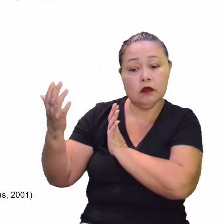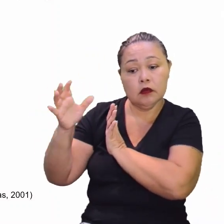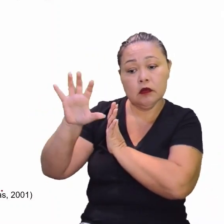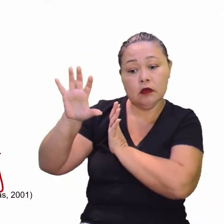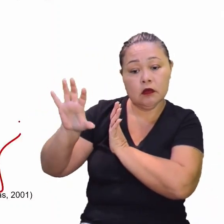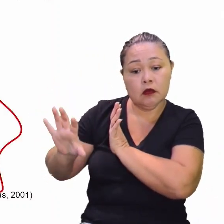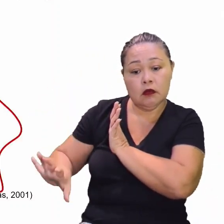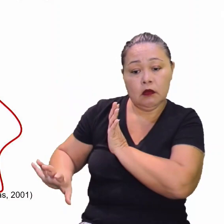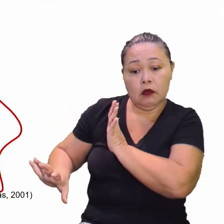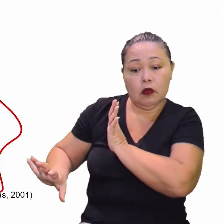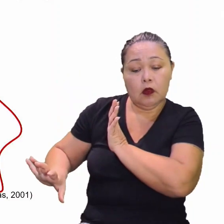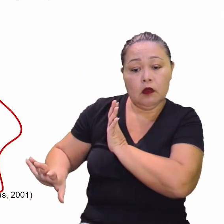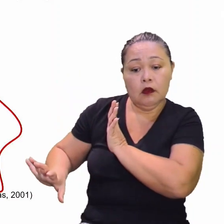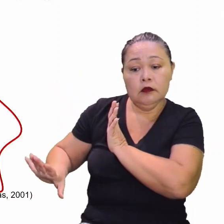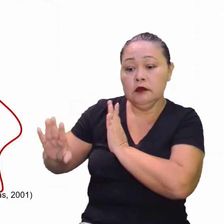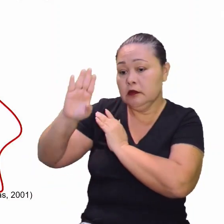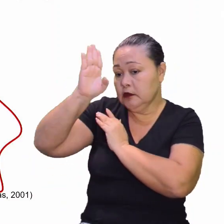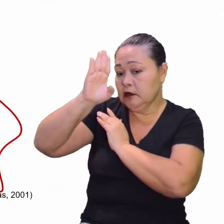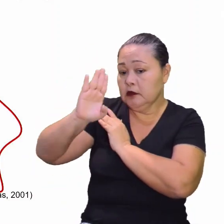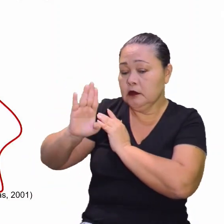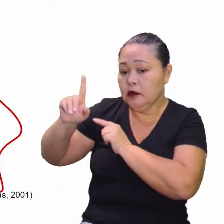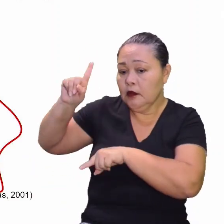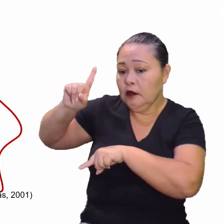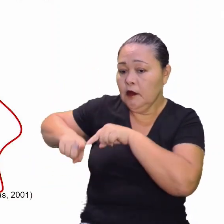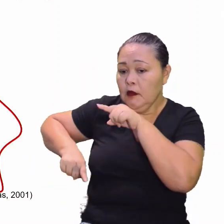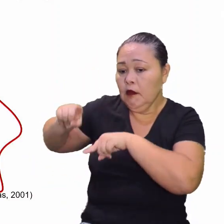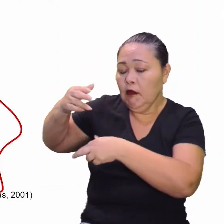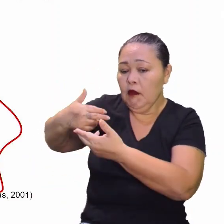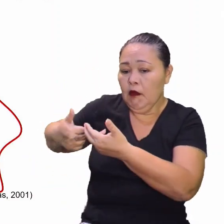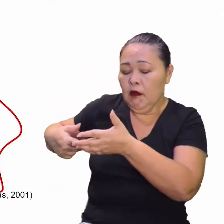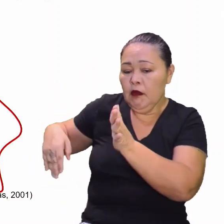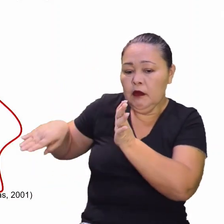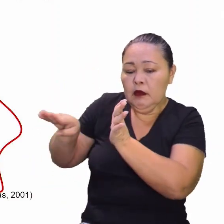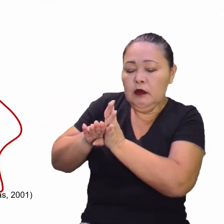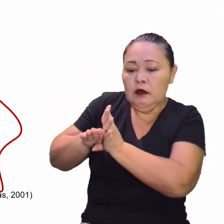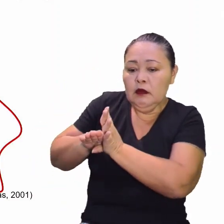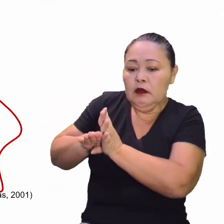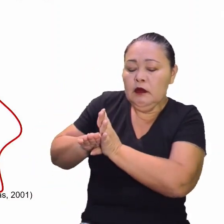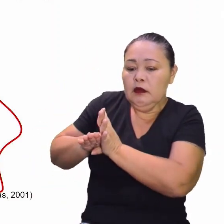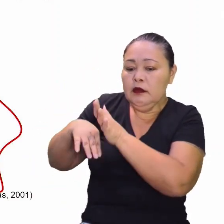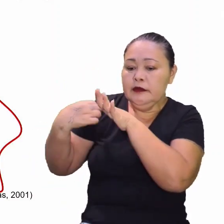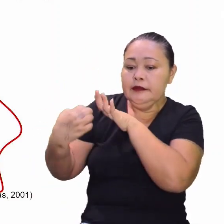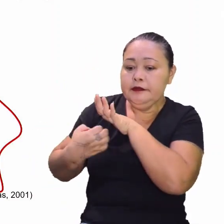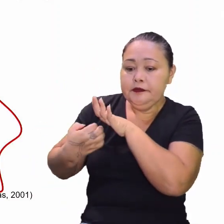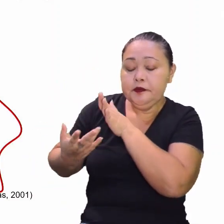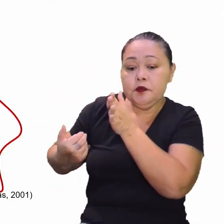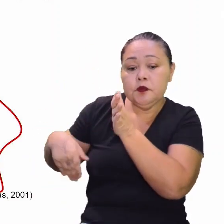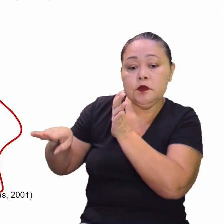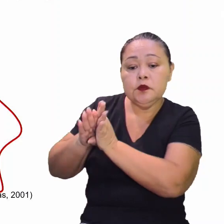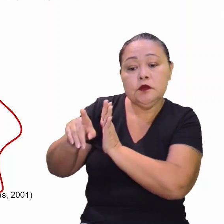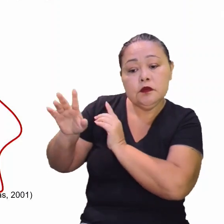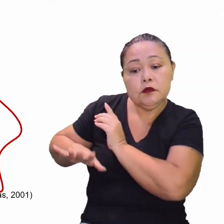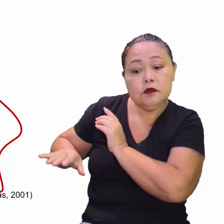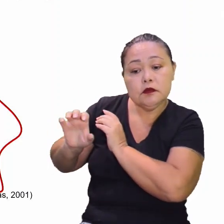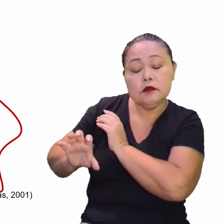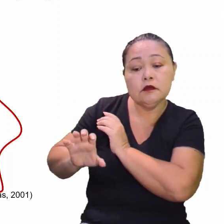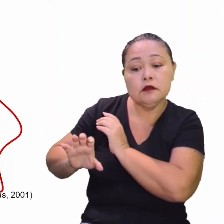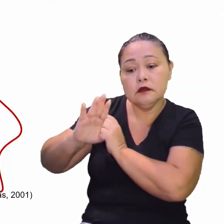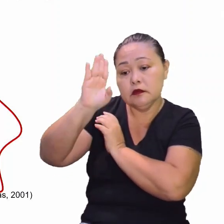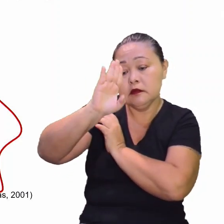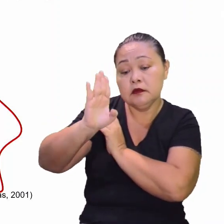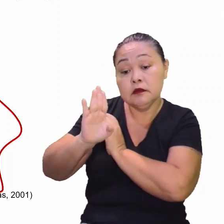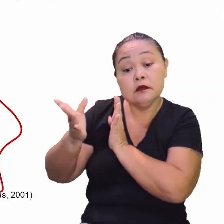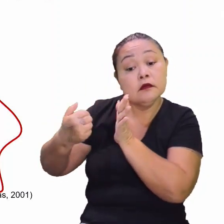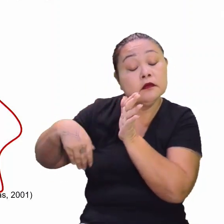do Brasil, né? Então, os produtos, muitas das vezes que chegam em Rondônia, produtos industrializados, saem tudo aí do